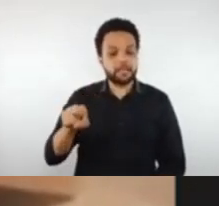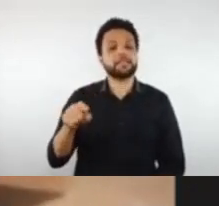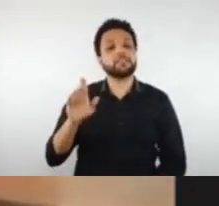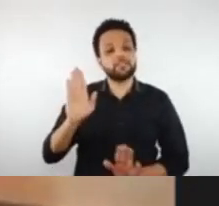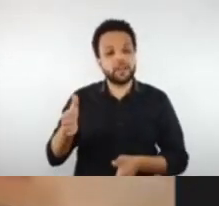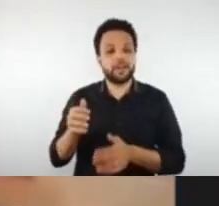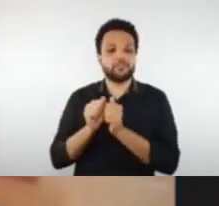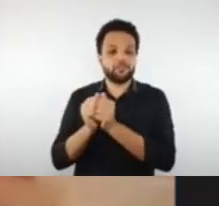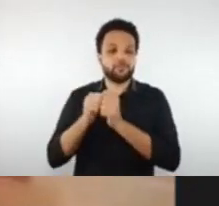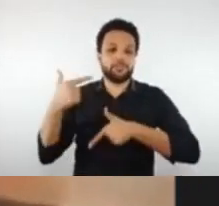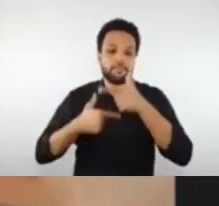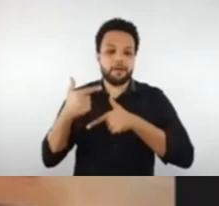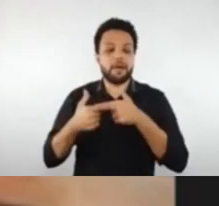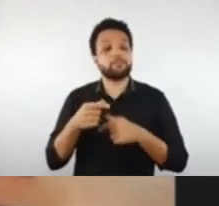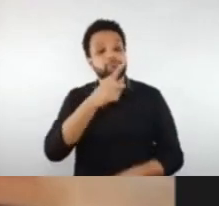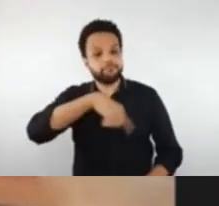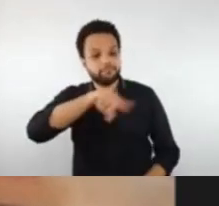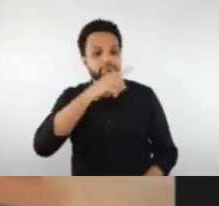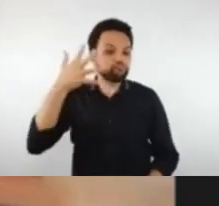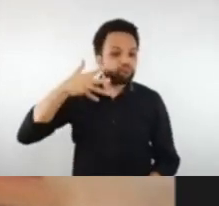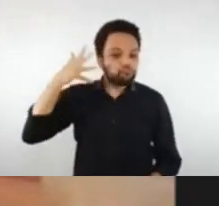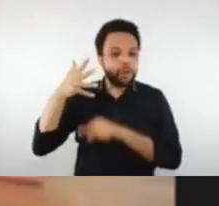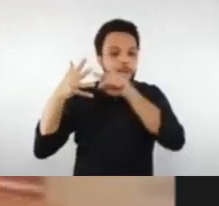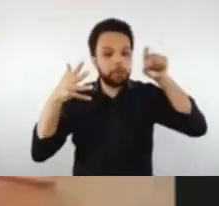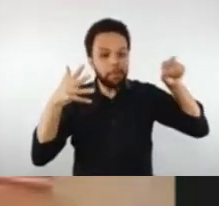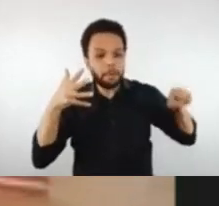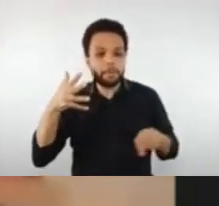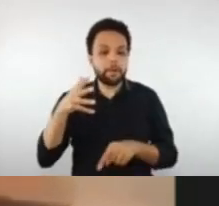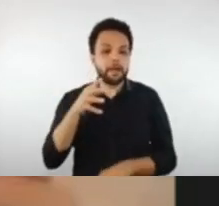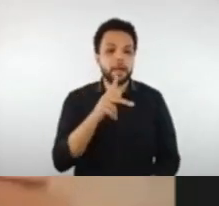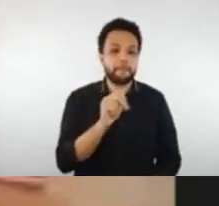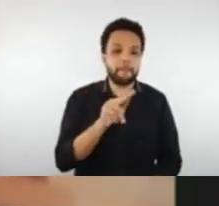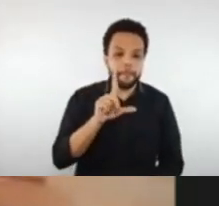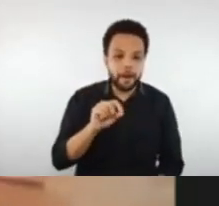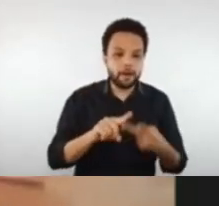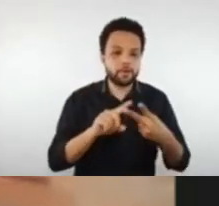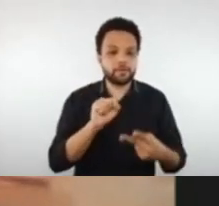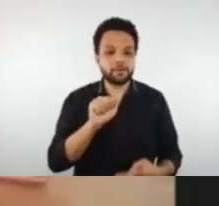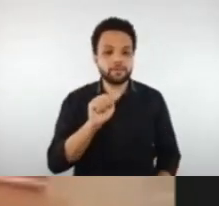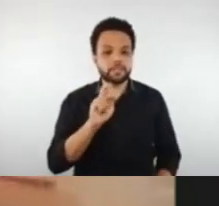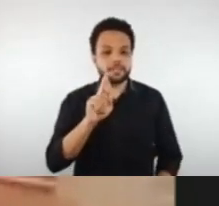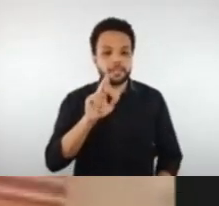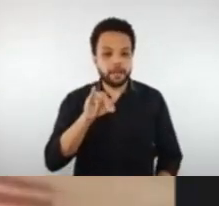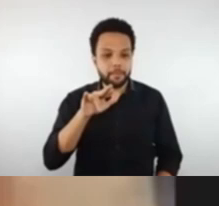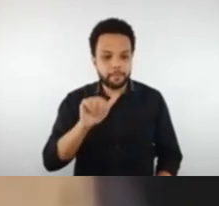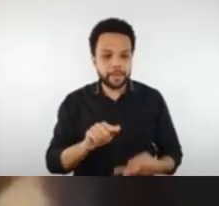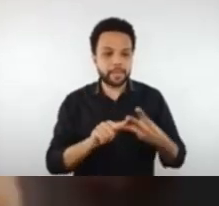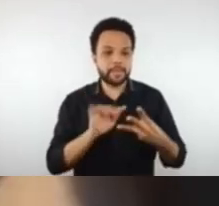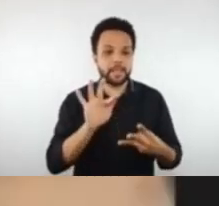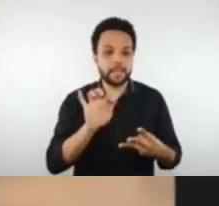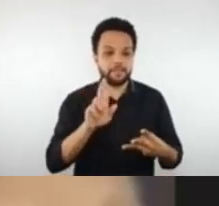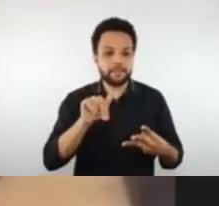jornada. Obrigado a todos vocês que aceitaram o convite, né? O Paulo, a Sabrina, o César, a